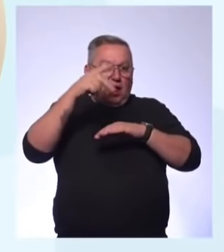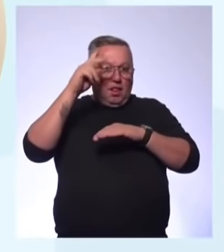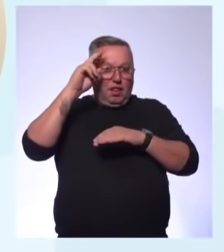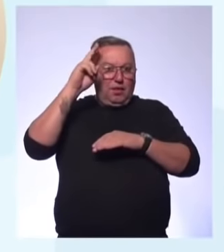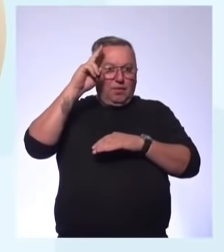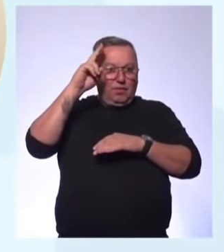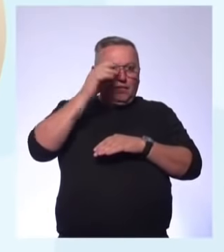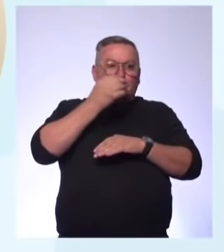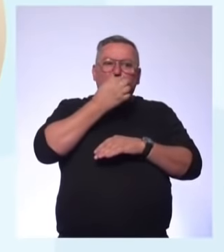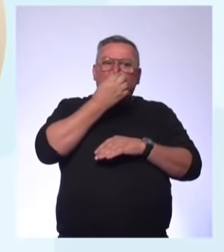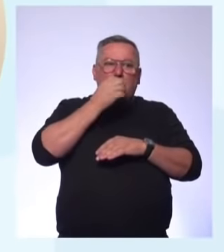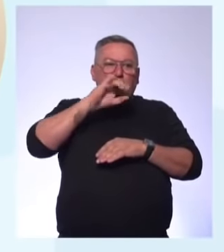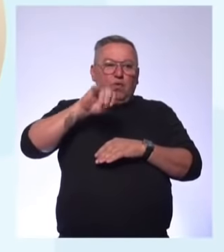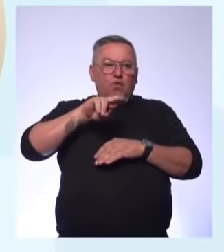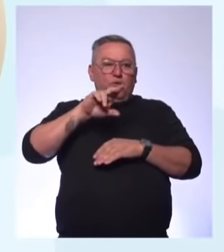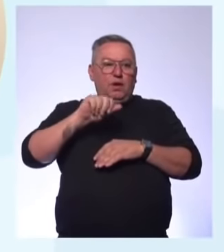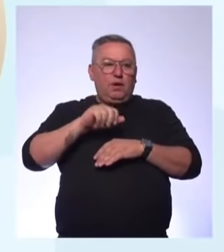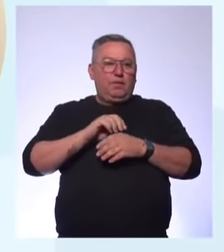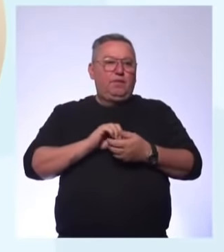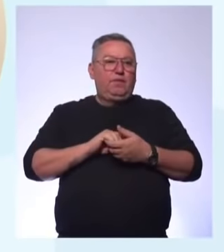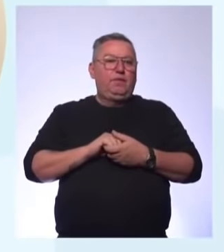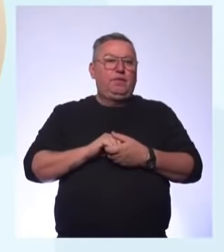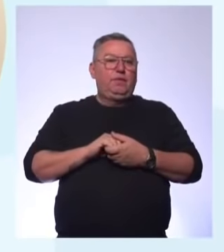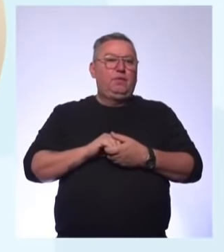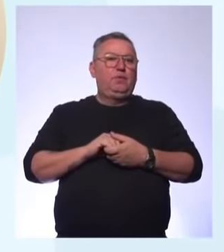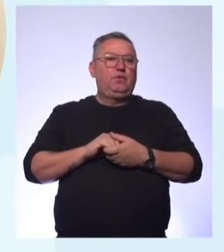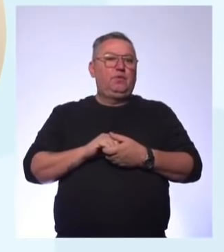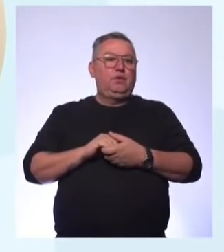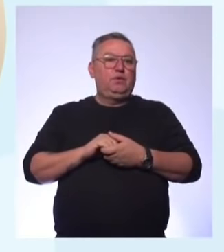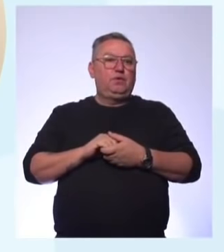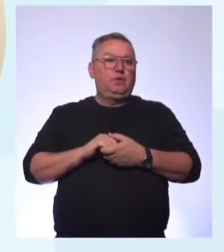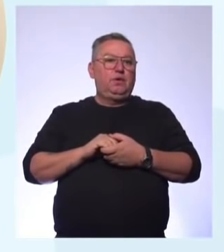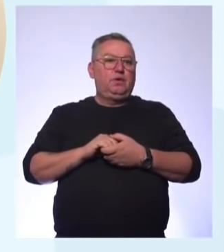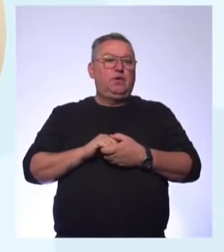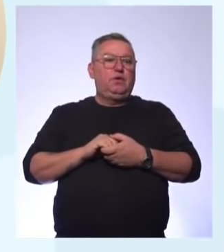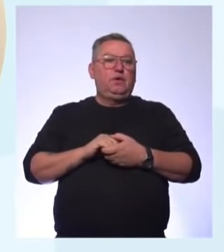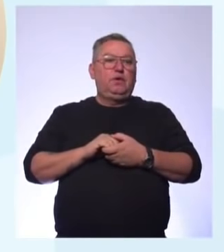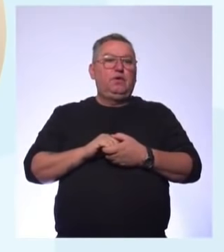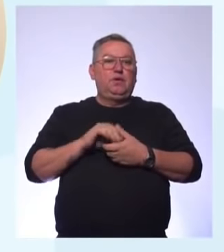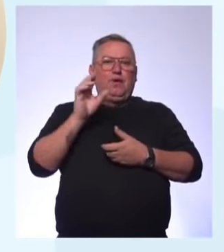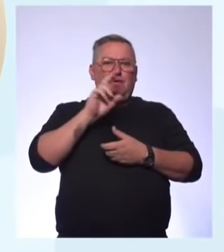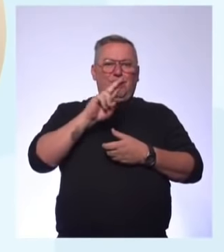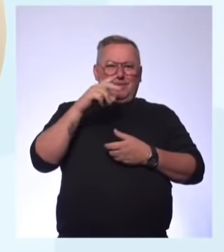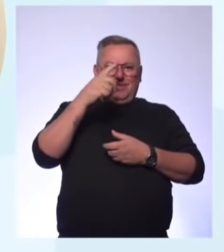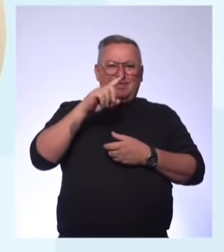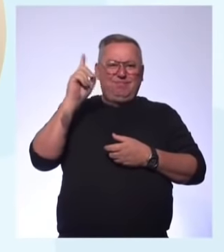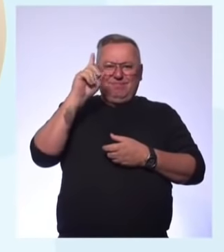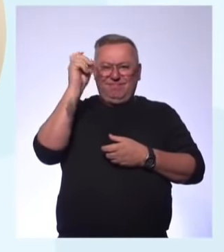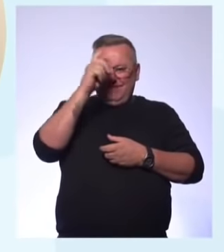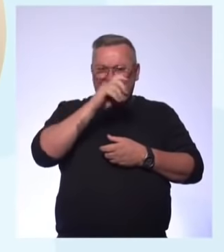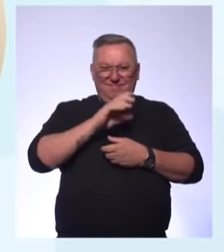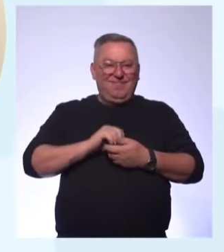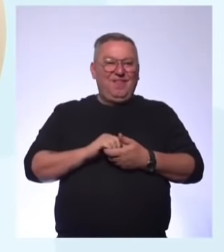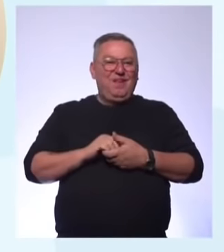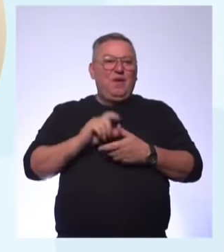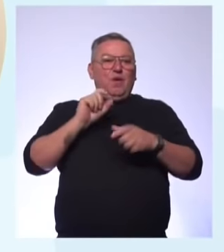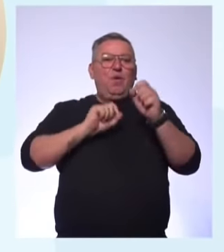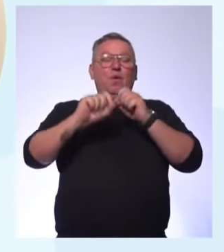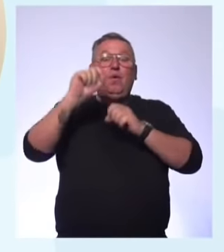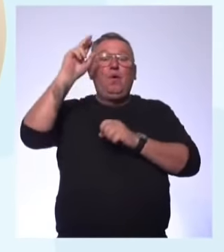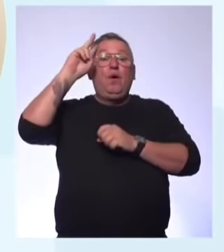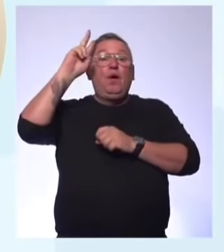lá Júlia Renoir, Venoir. Verruia. Verruia. Tá ótimo, né? A pessoa lendo. E o que você se